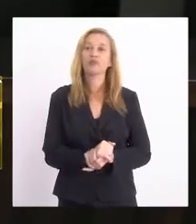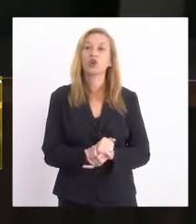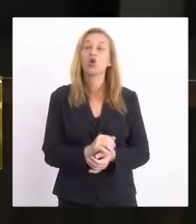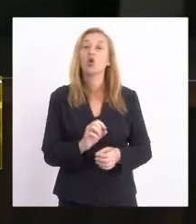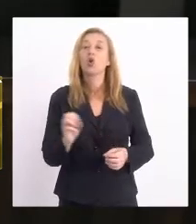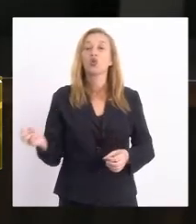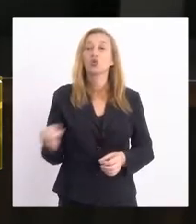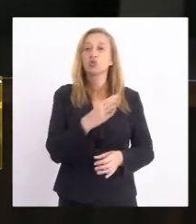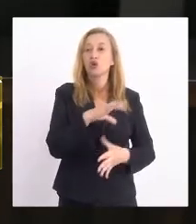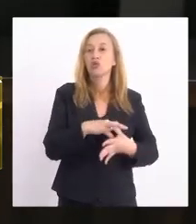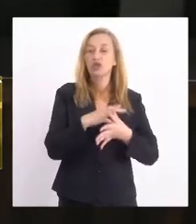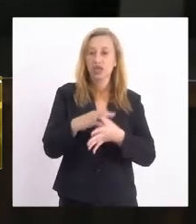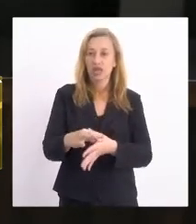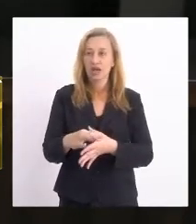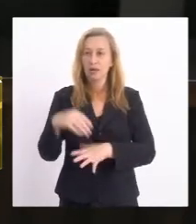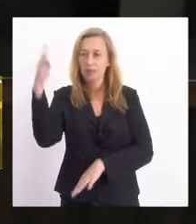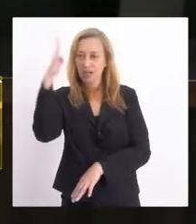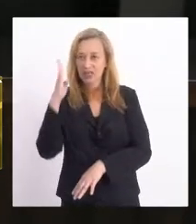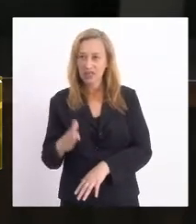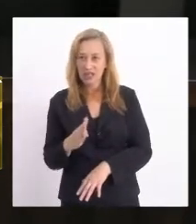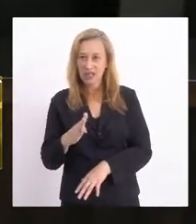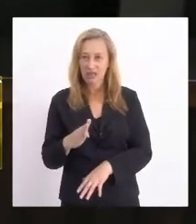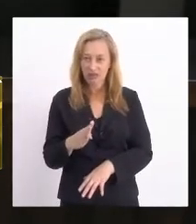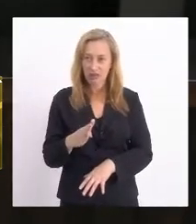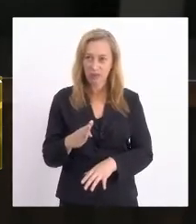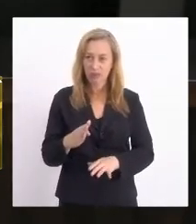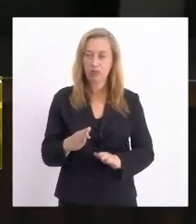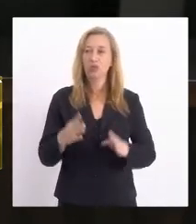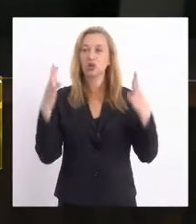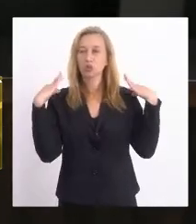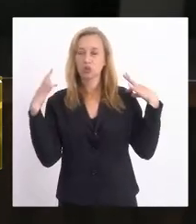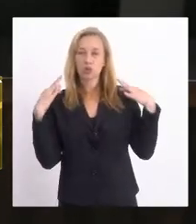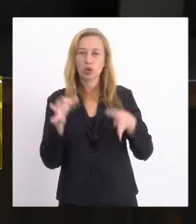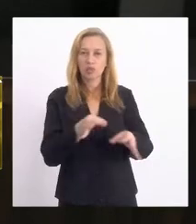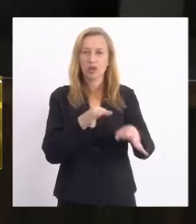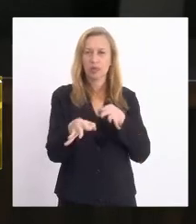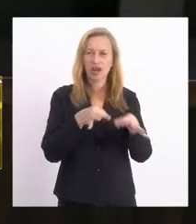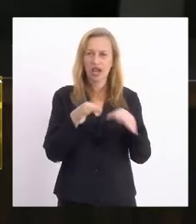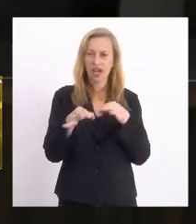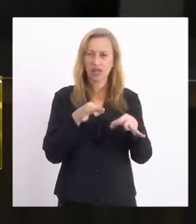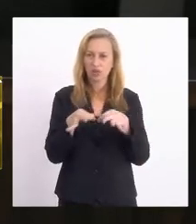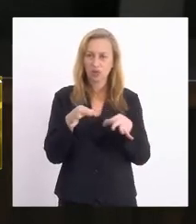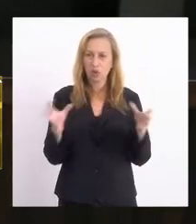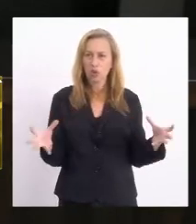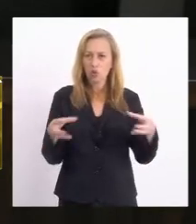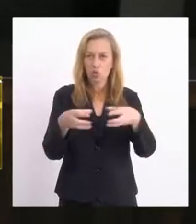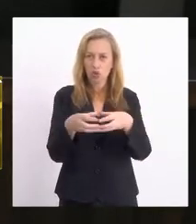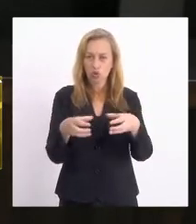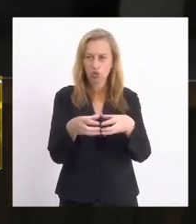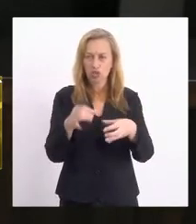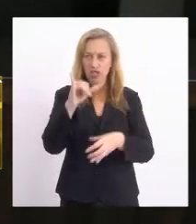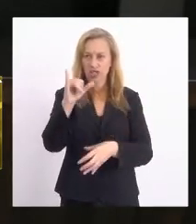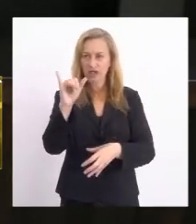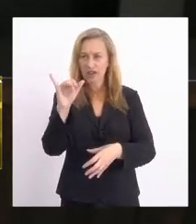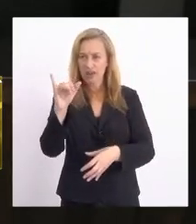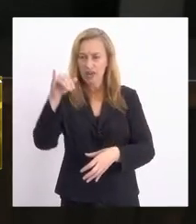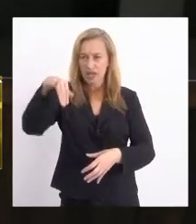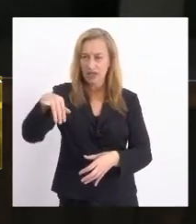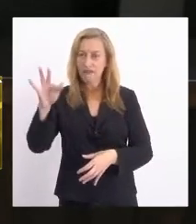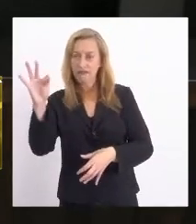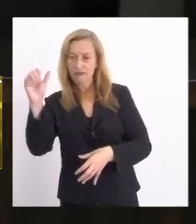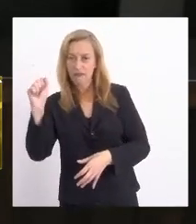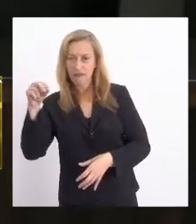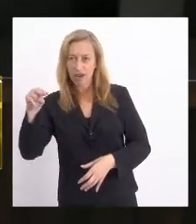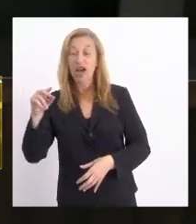novo guia brasileiro de sinalização turística material elaborado com conjunto da infan que